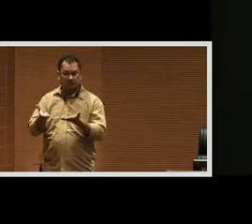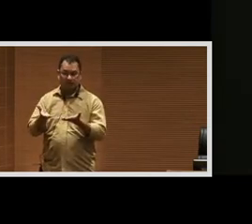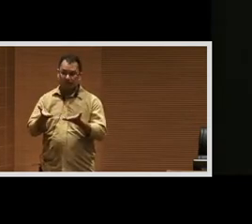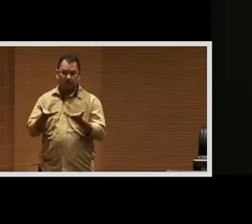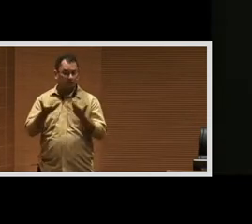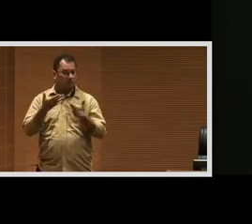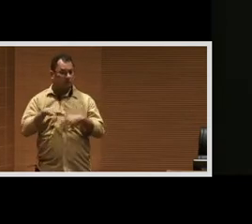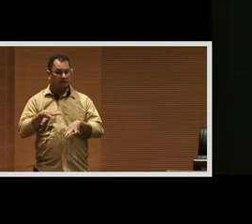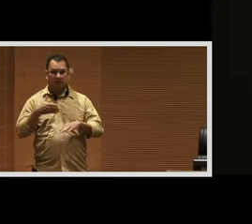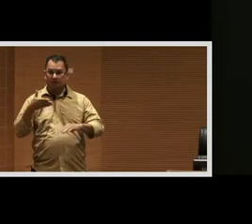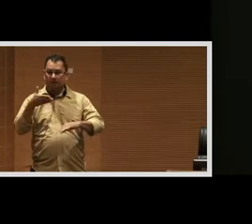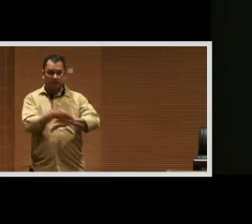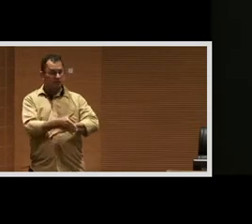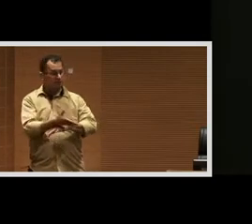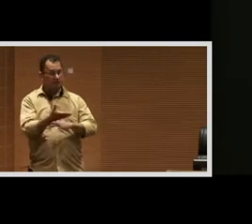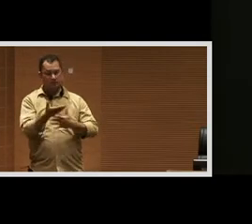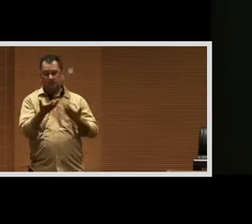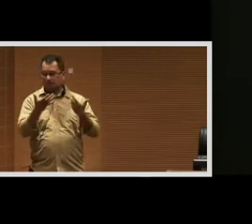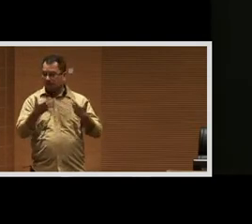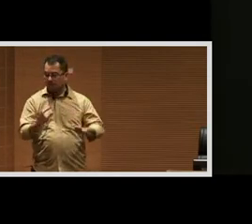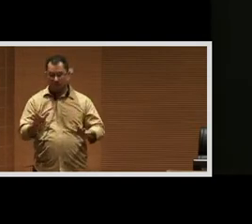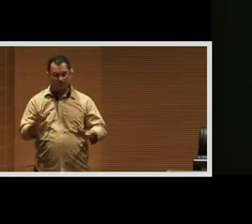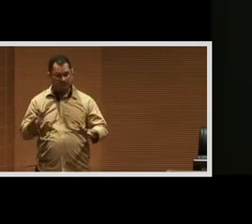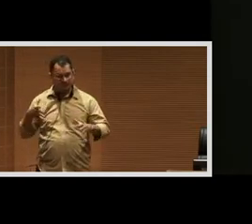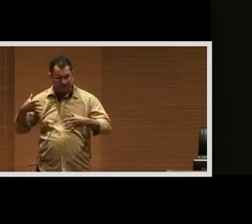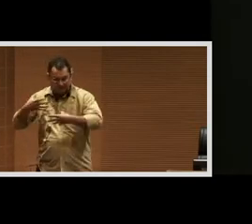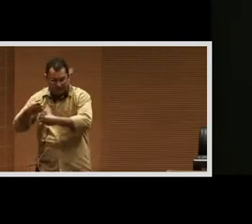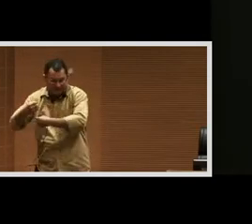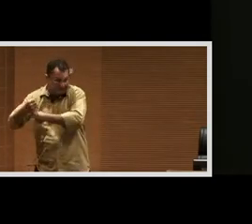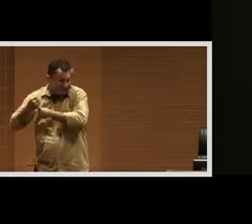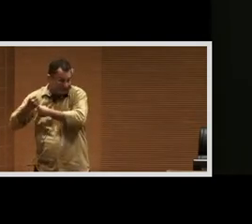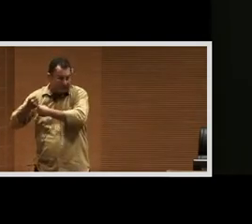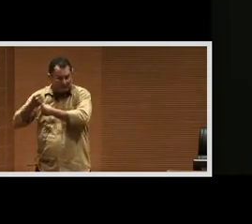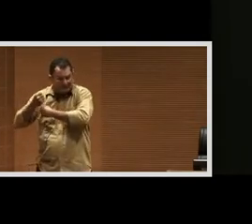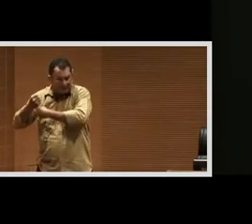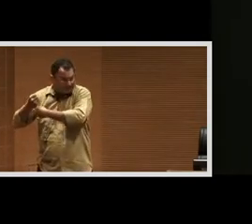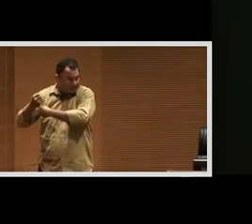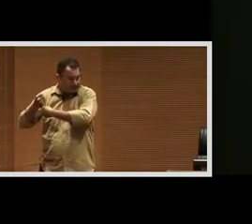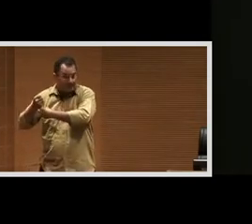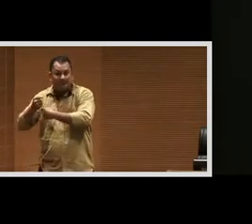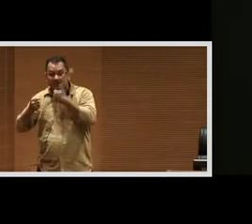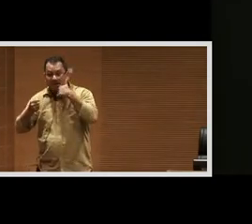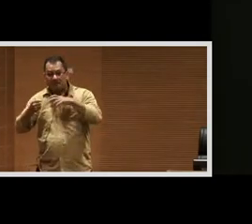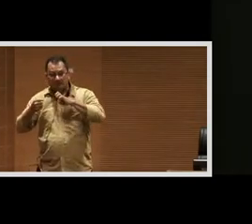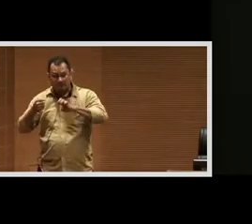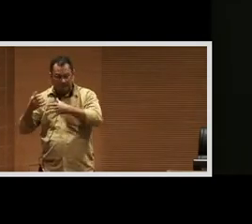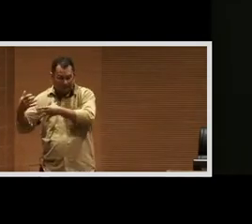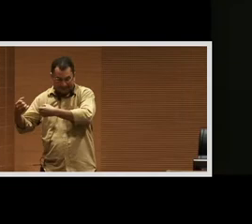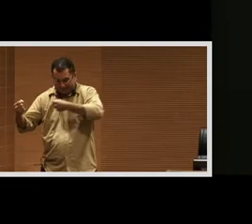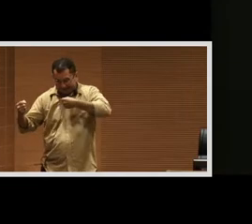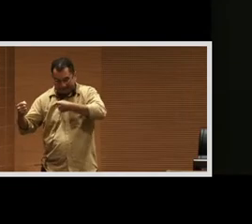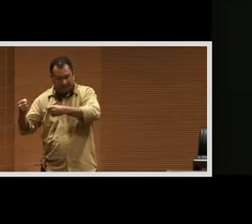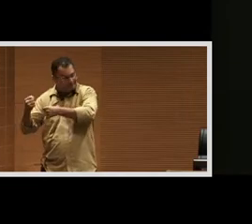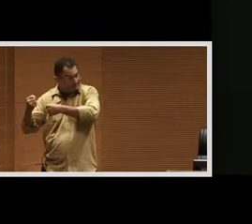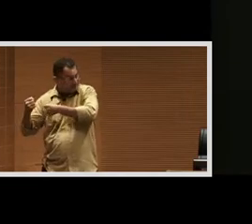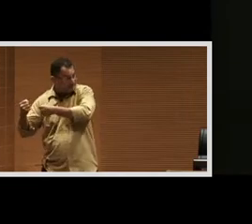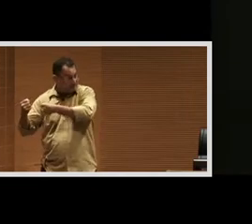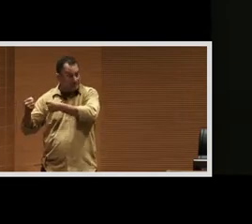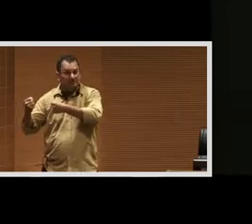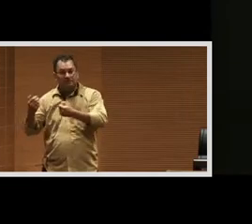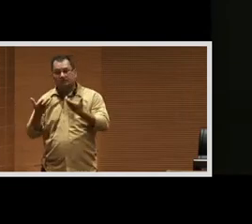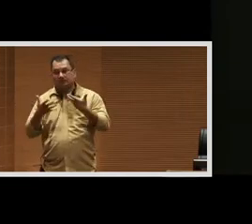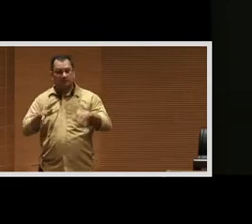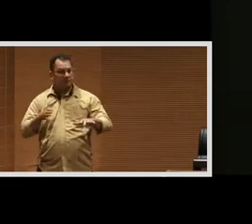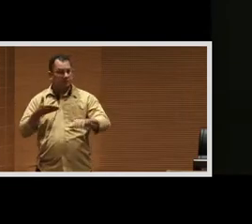não entrava, ele se agarrava em tudo e não ia, a mãe puxando. Ele tinha